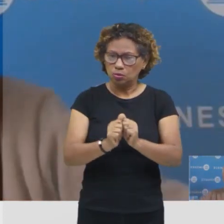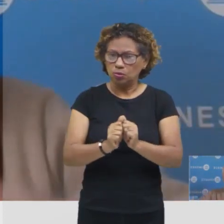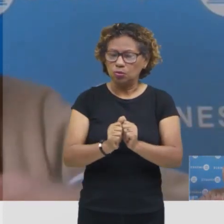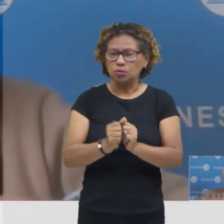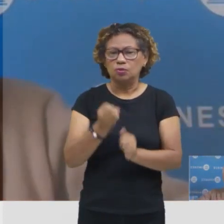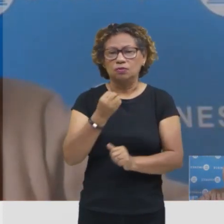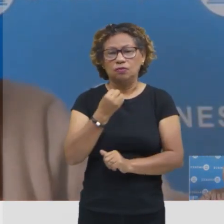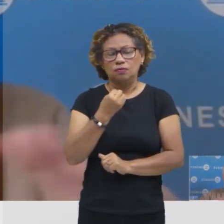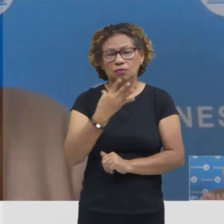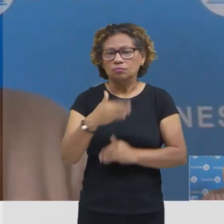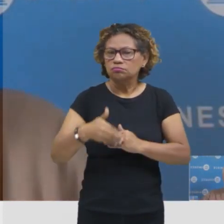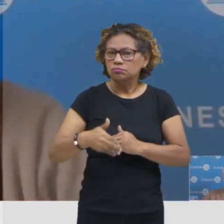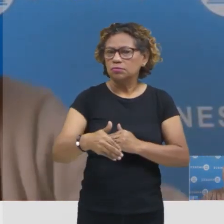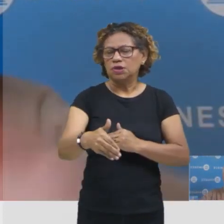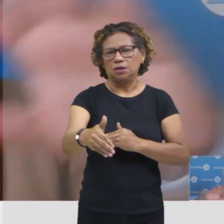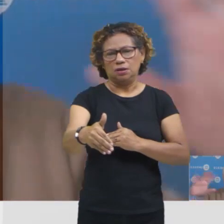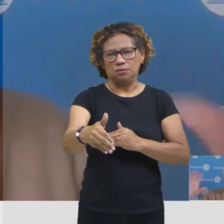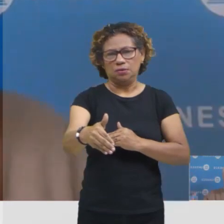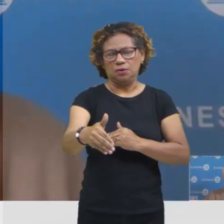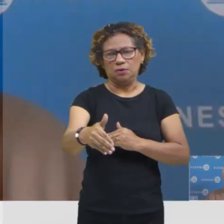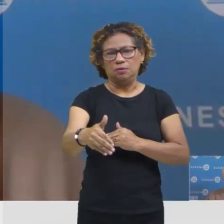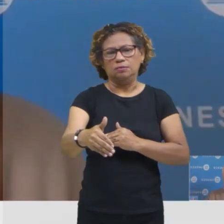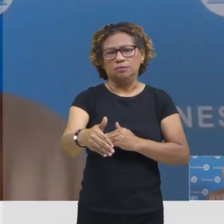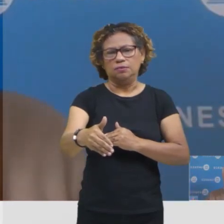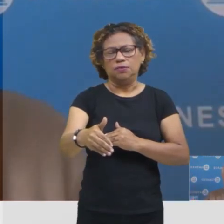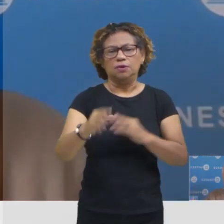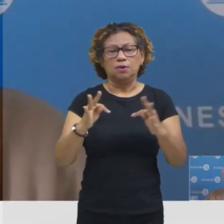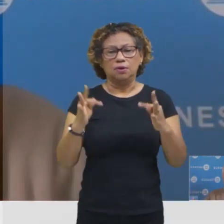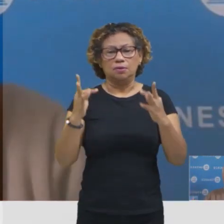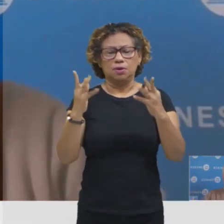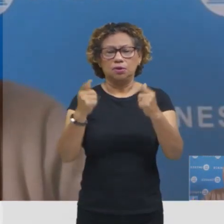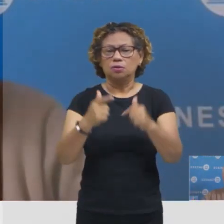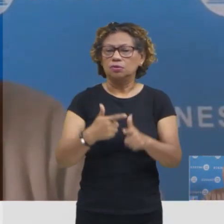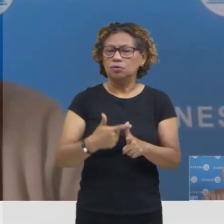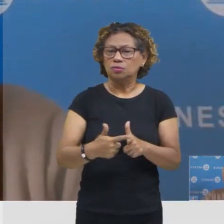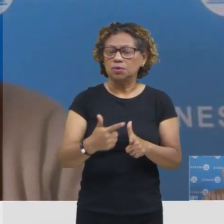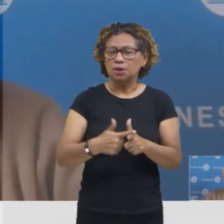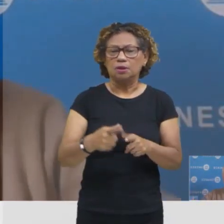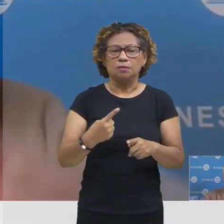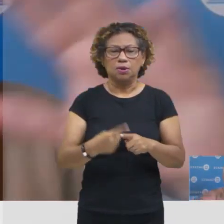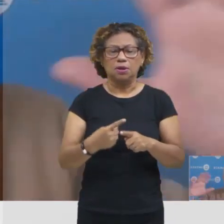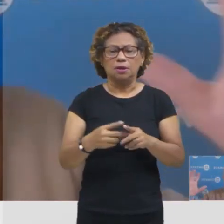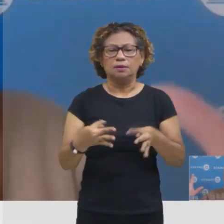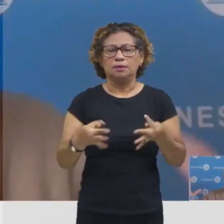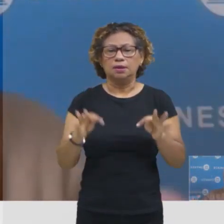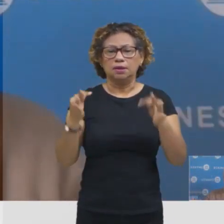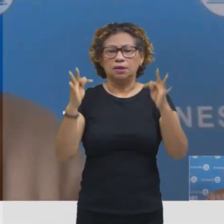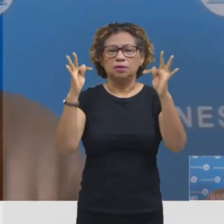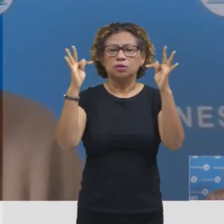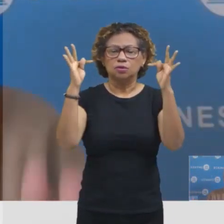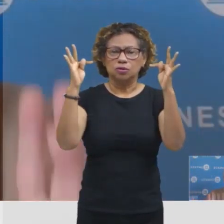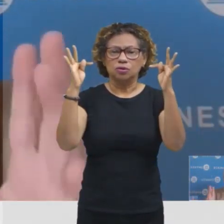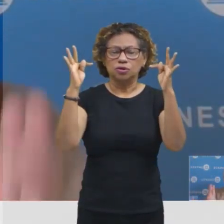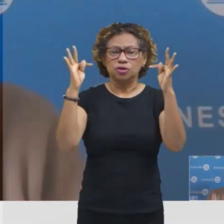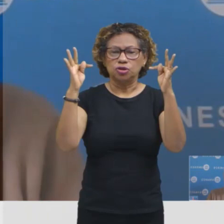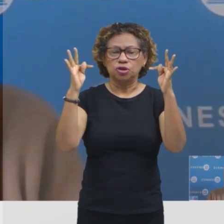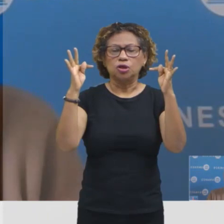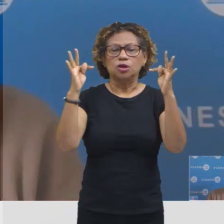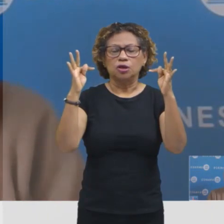e que a educação à distância é a solução para todos os problemas e que a tecnologia remota é a solução para todos os